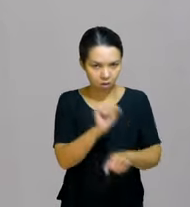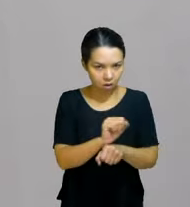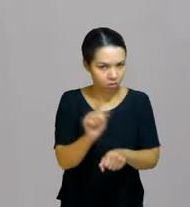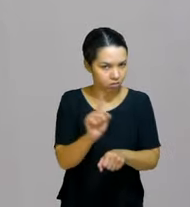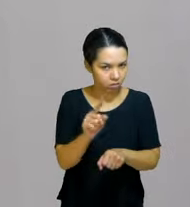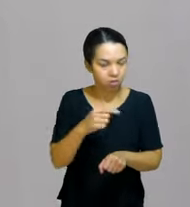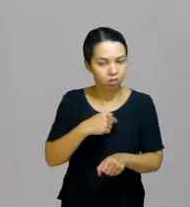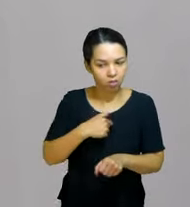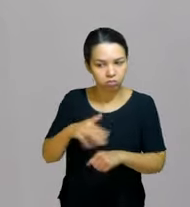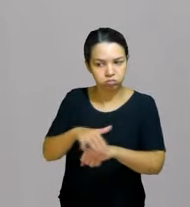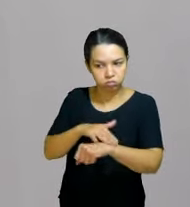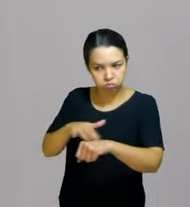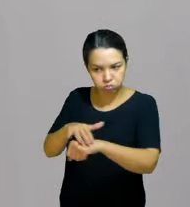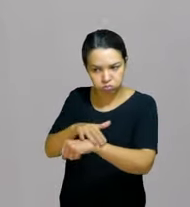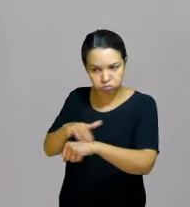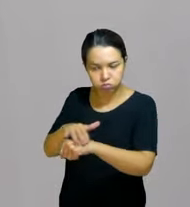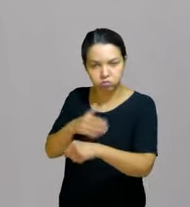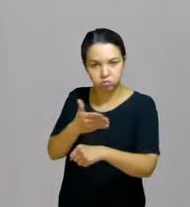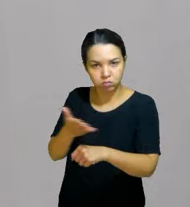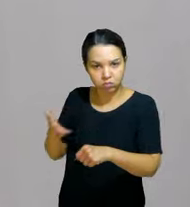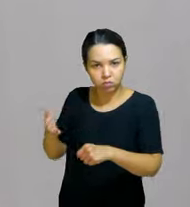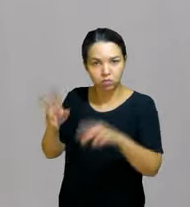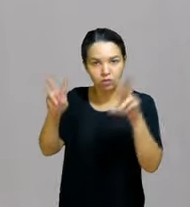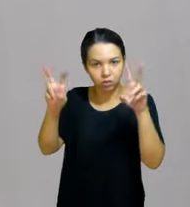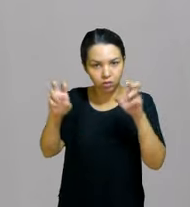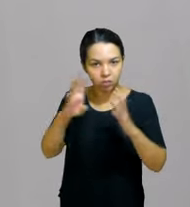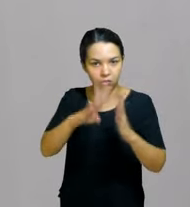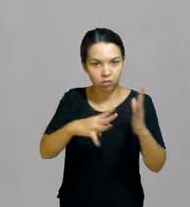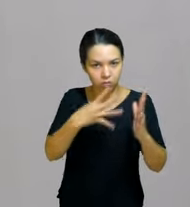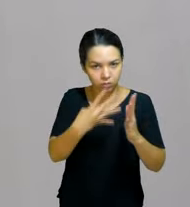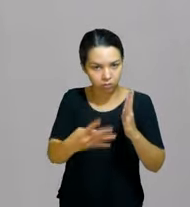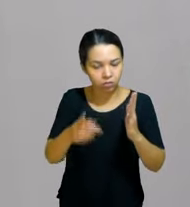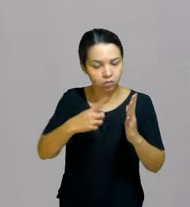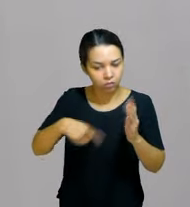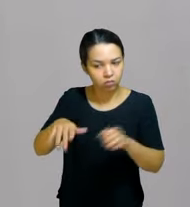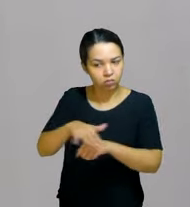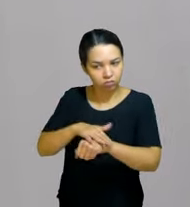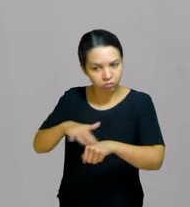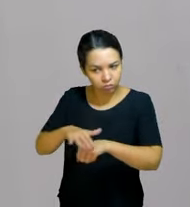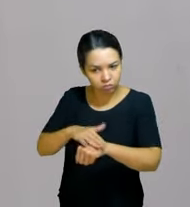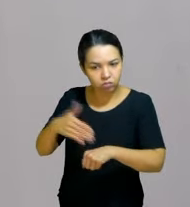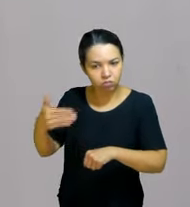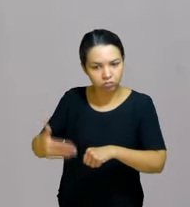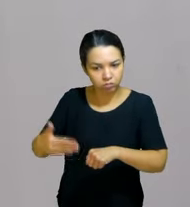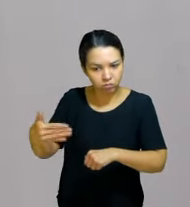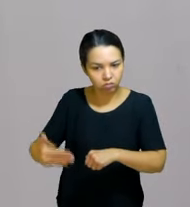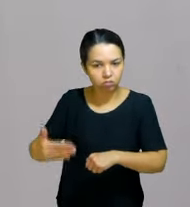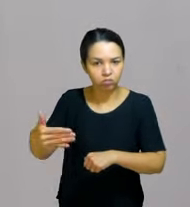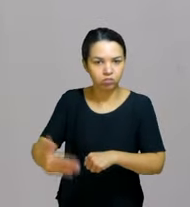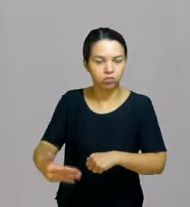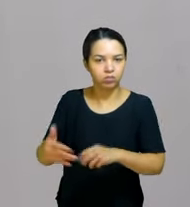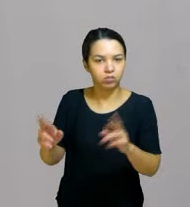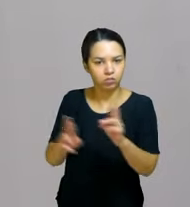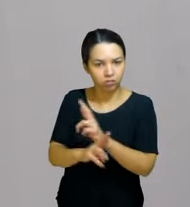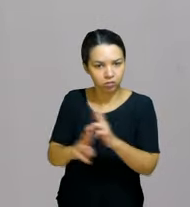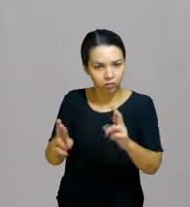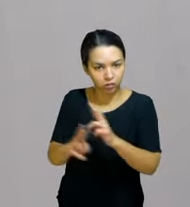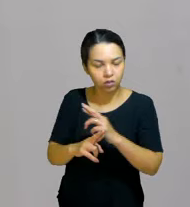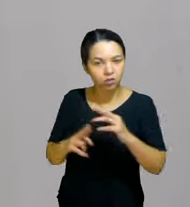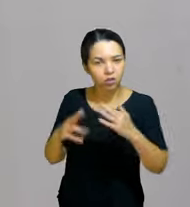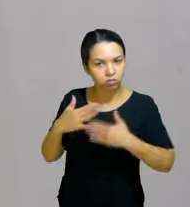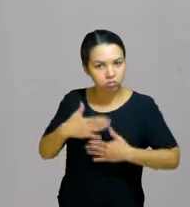com o rendimento, questões de calendário, estamos conversando como a gente sempre fez. Essa relação sempre foi muito harmoniosa. Tivemos momentos